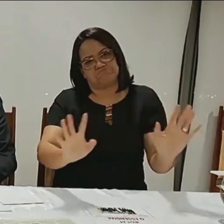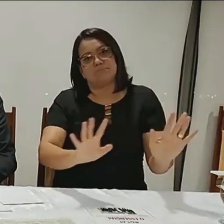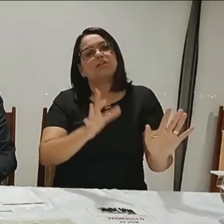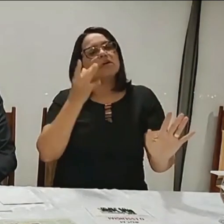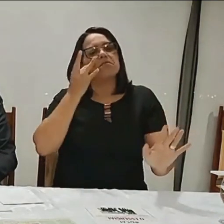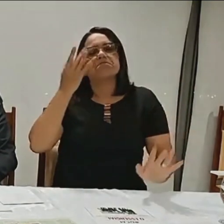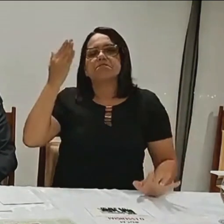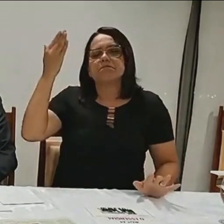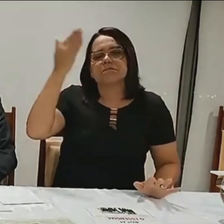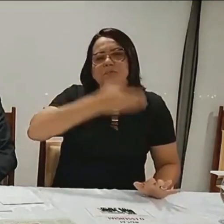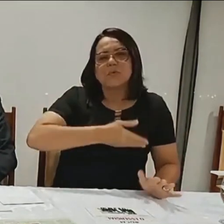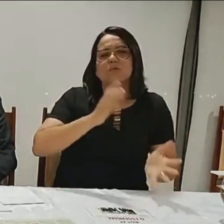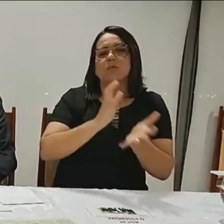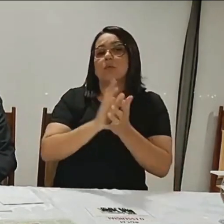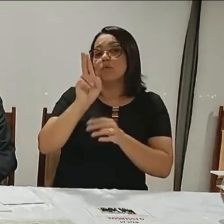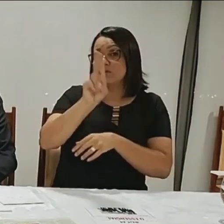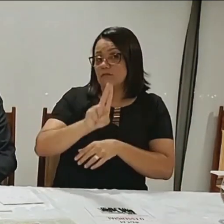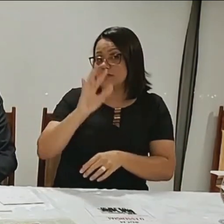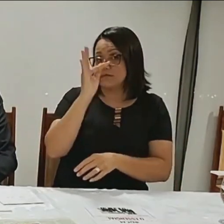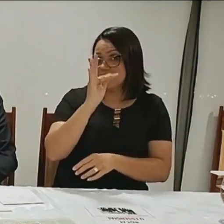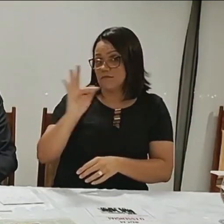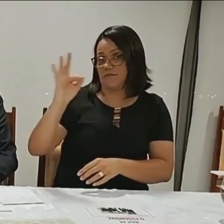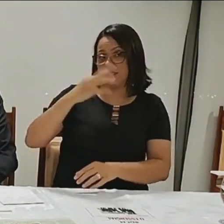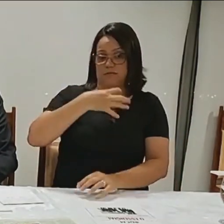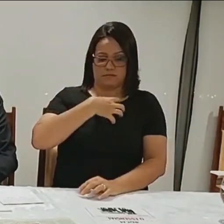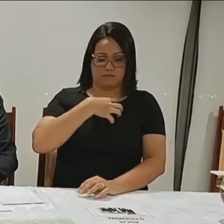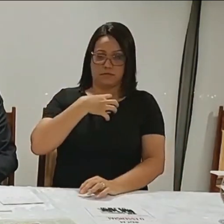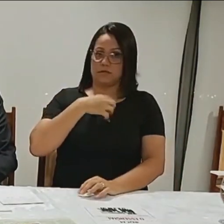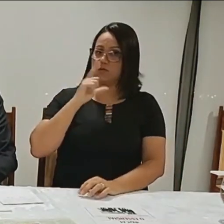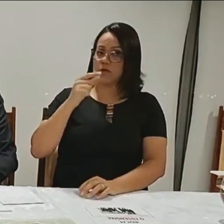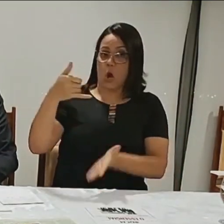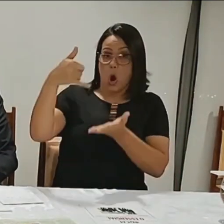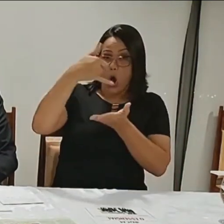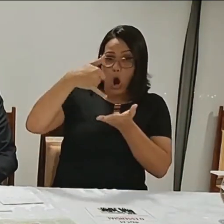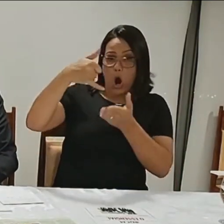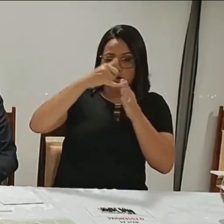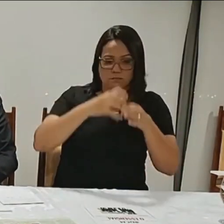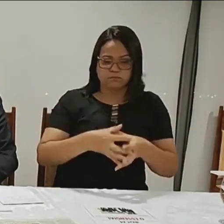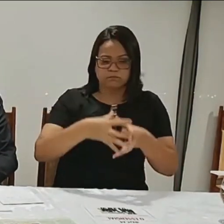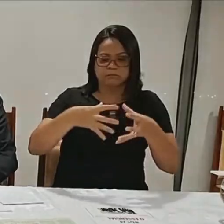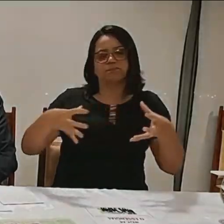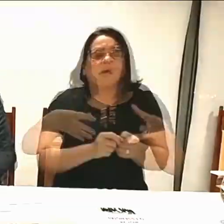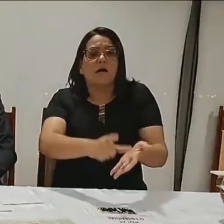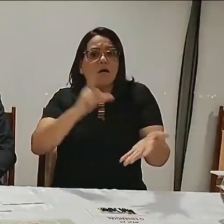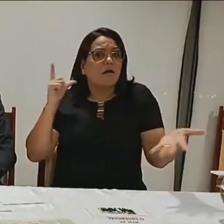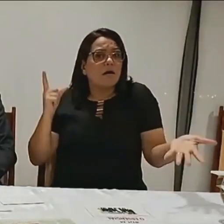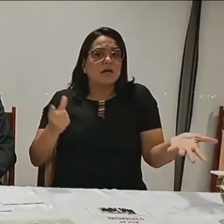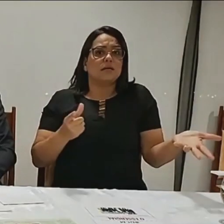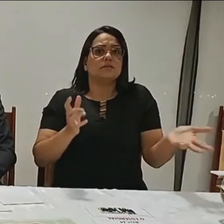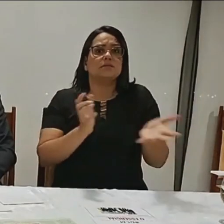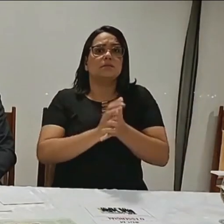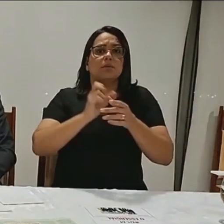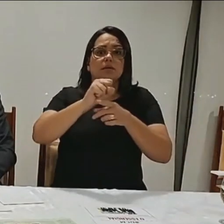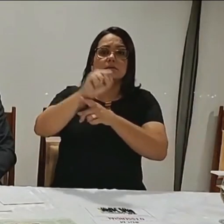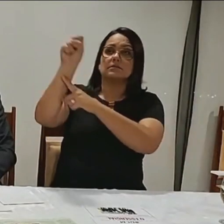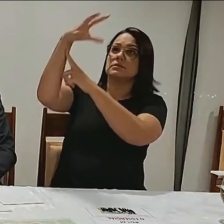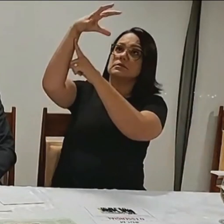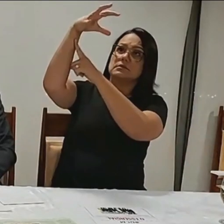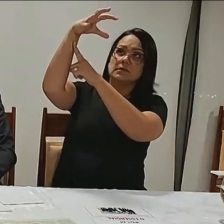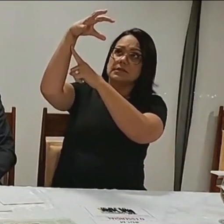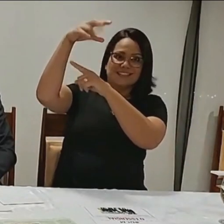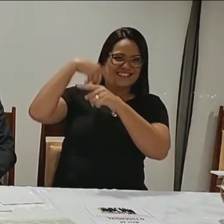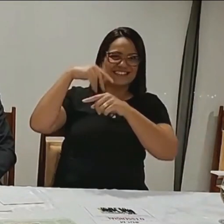comprovado, o Universitário Federal da Bahia, que o óleo é da Venezuela. Os satélites, os aviões,